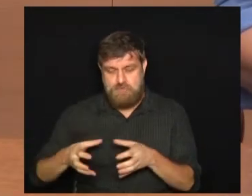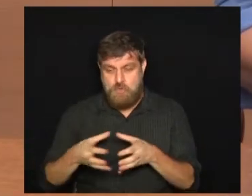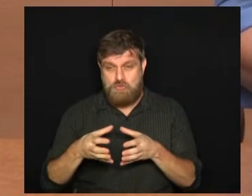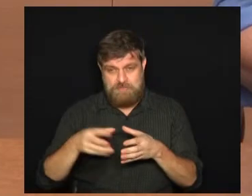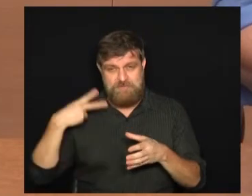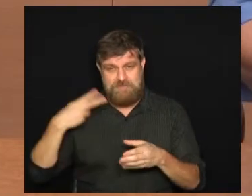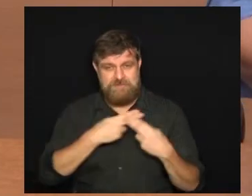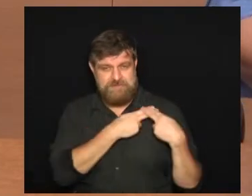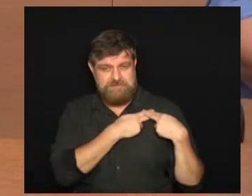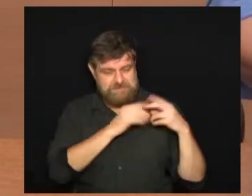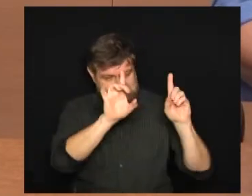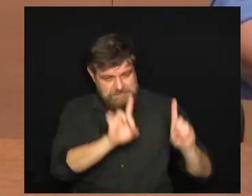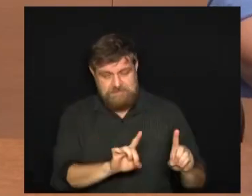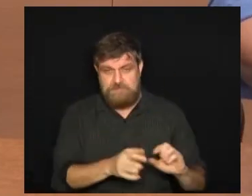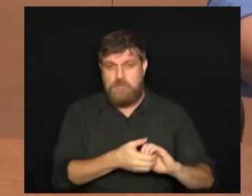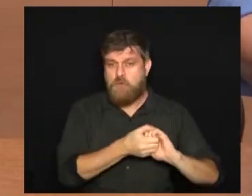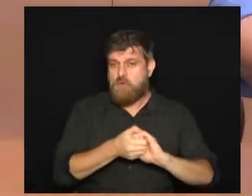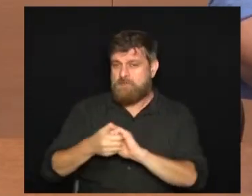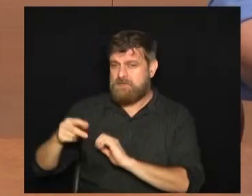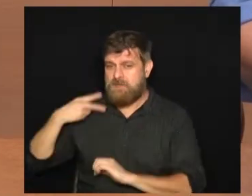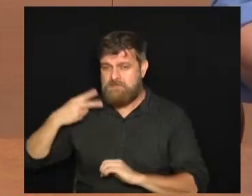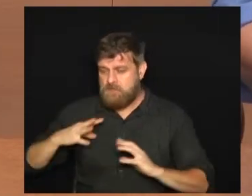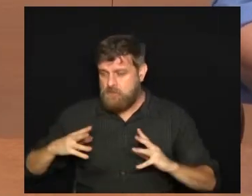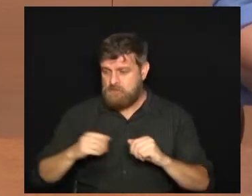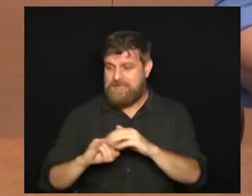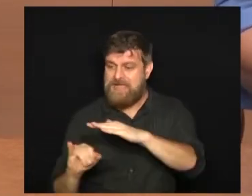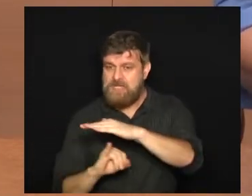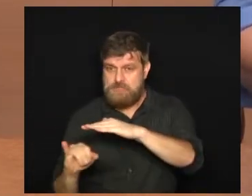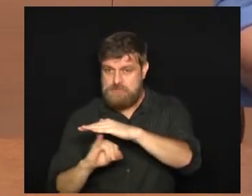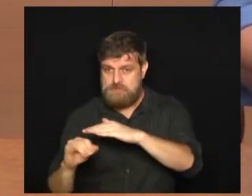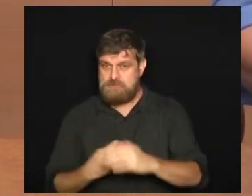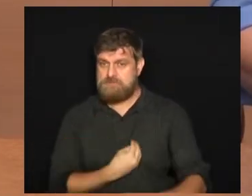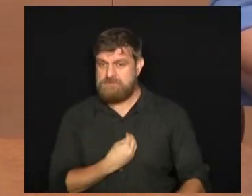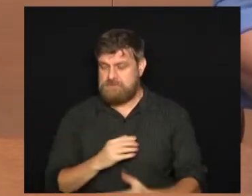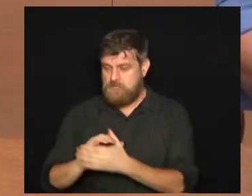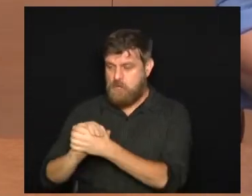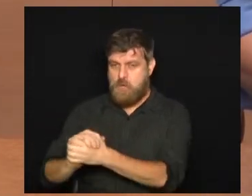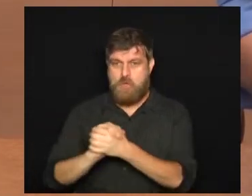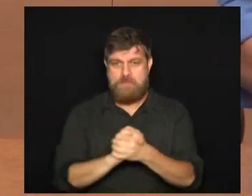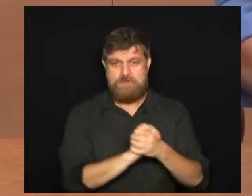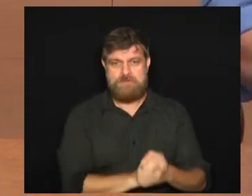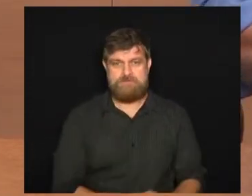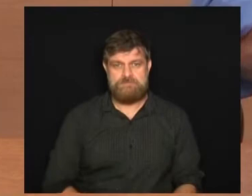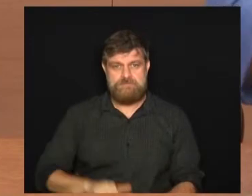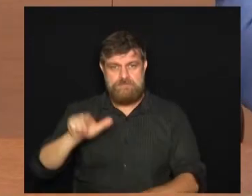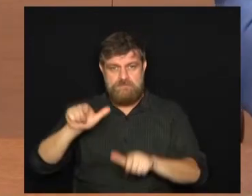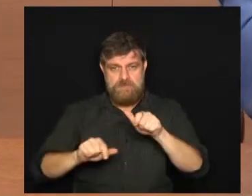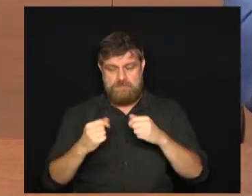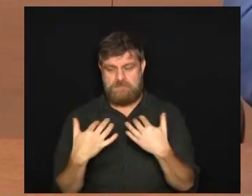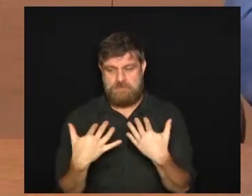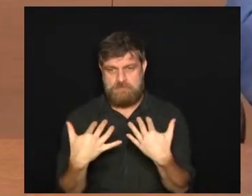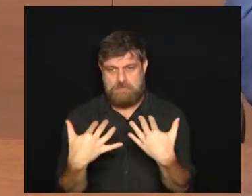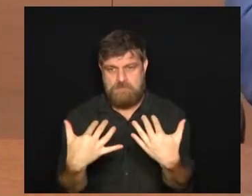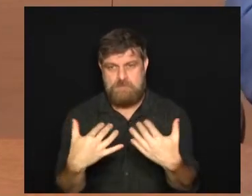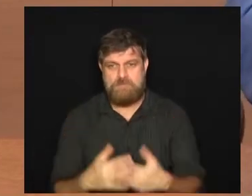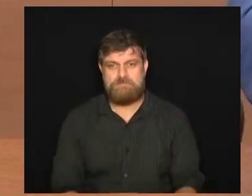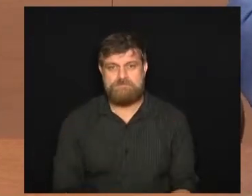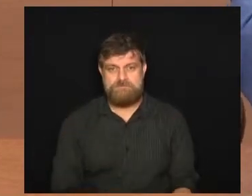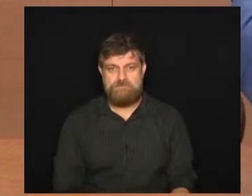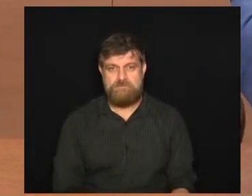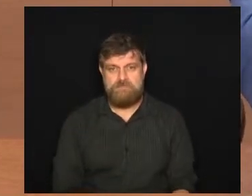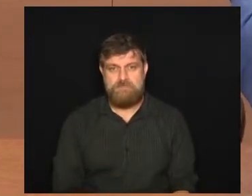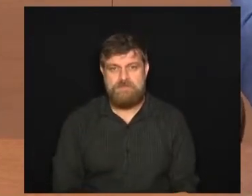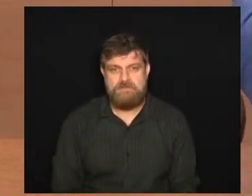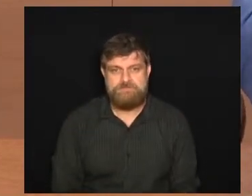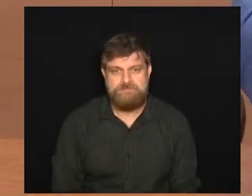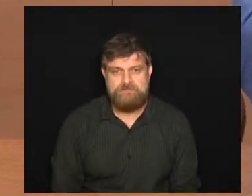vereadores aqui presentes, a todas as instituições que estão aqui também, e todos os participantes aqui presentes em